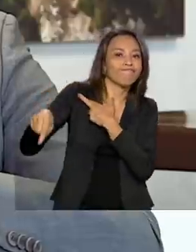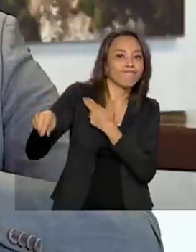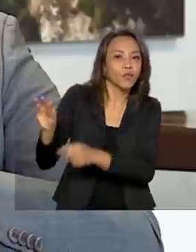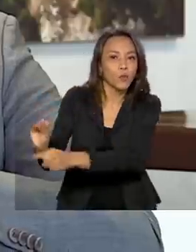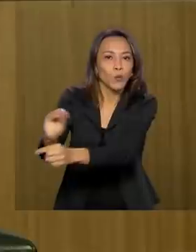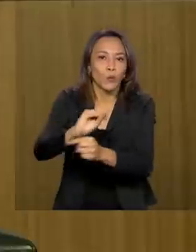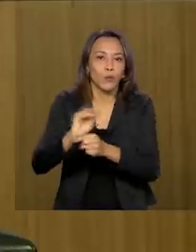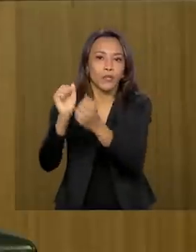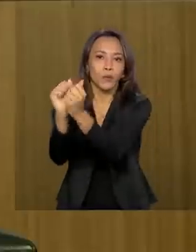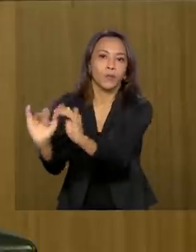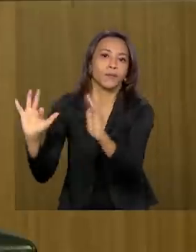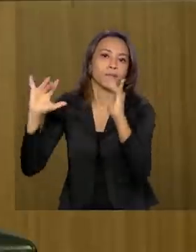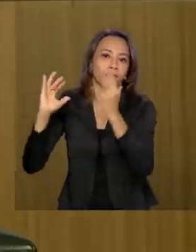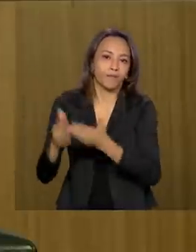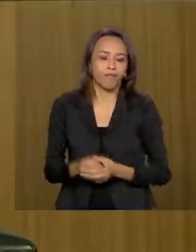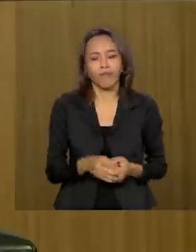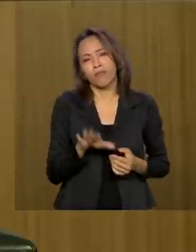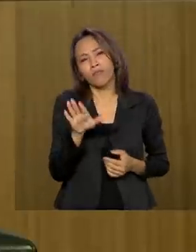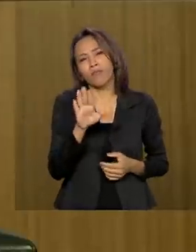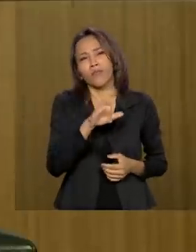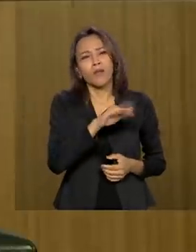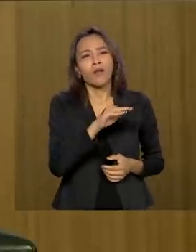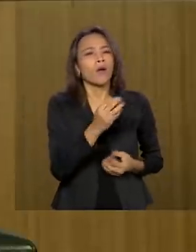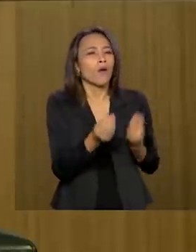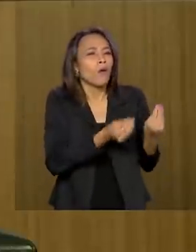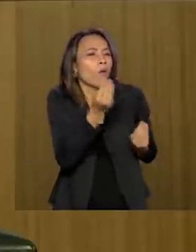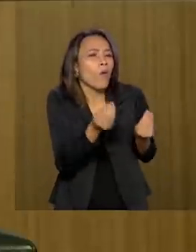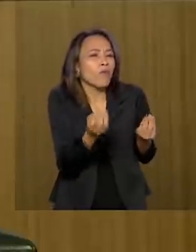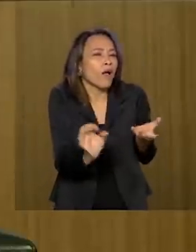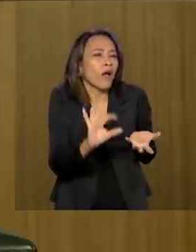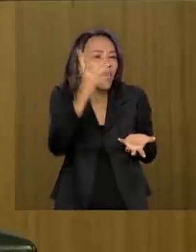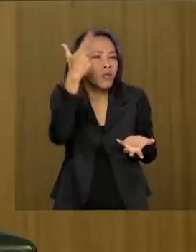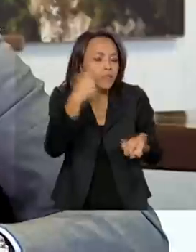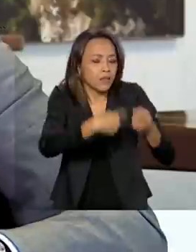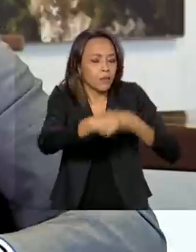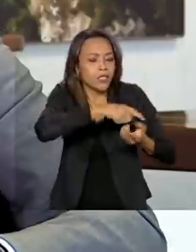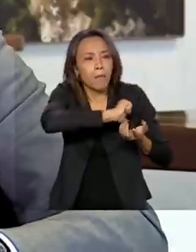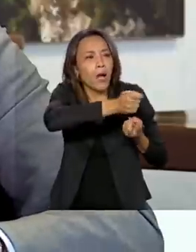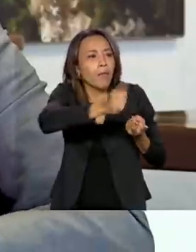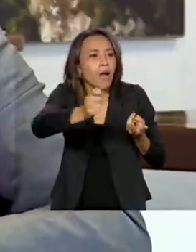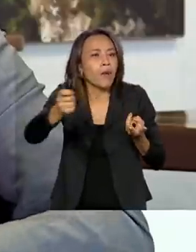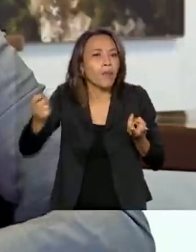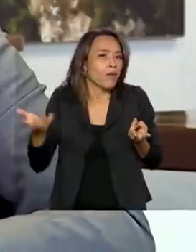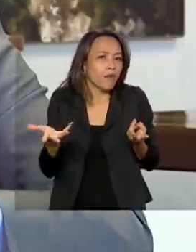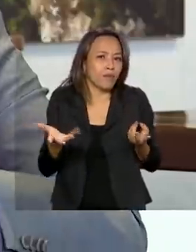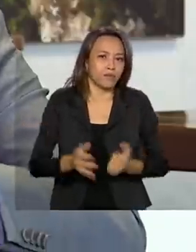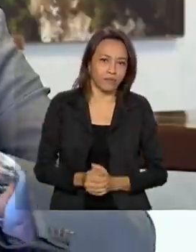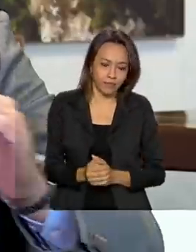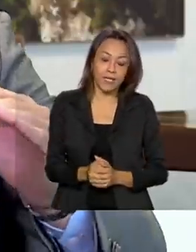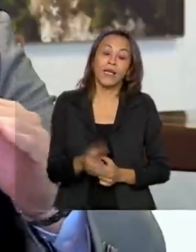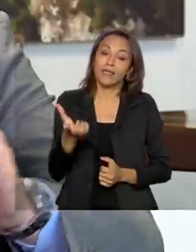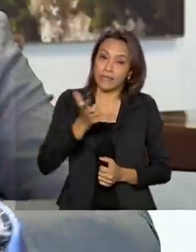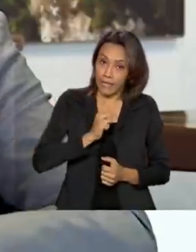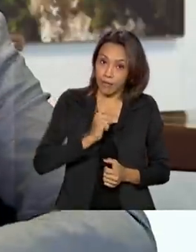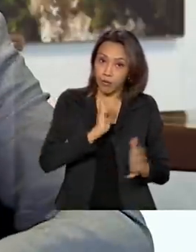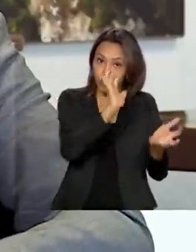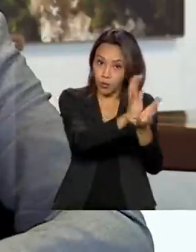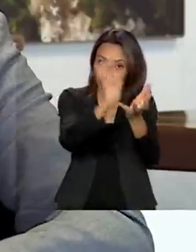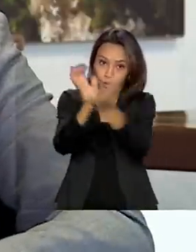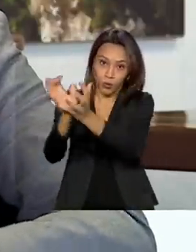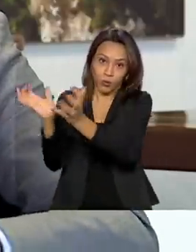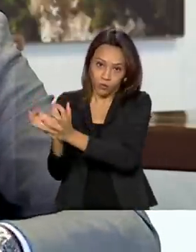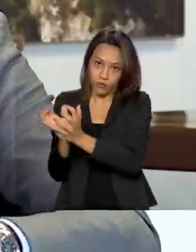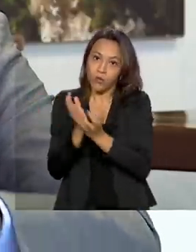práticas ambientais. E como vai funcionar essa política nacional de pagamentos? Bom, o que nós temos, os tipos de